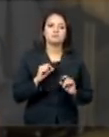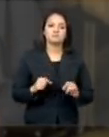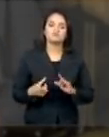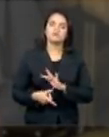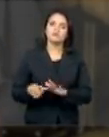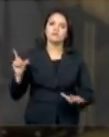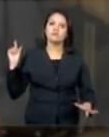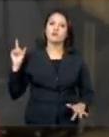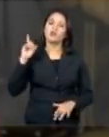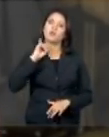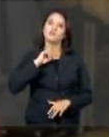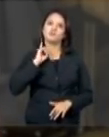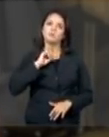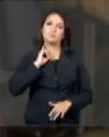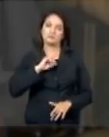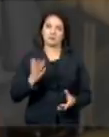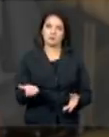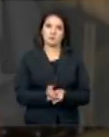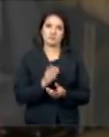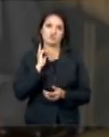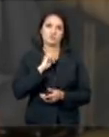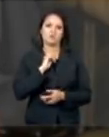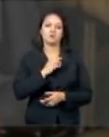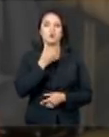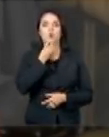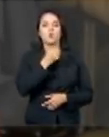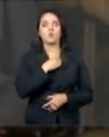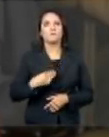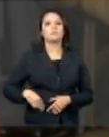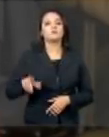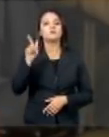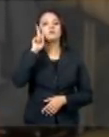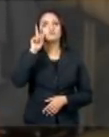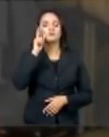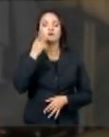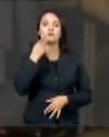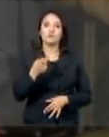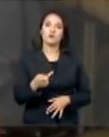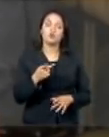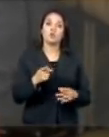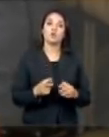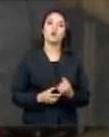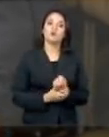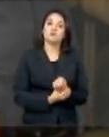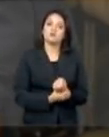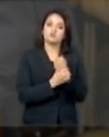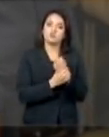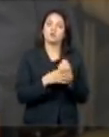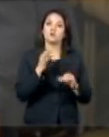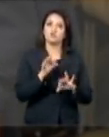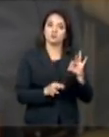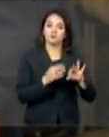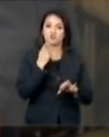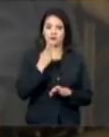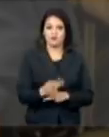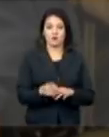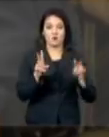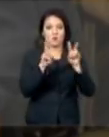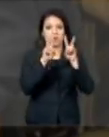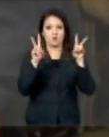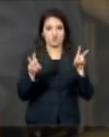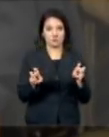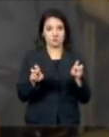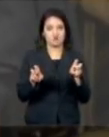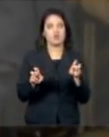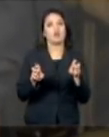mendes disse nesta sessão esse princípio da segurança jurídica abraços registo que o tema aplicação do princípio da